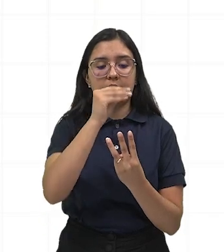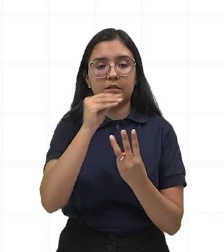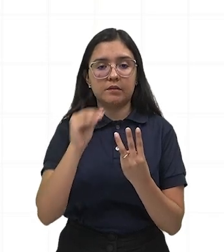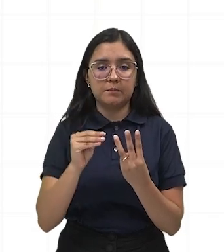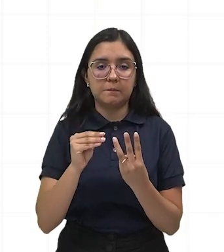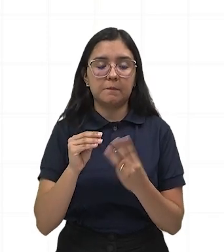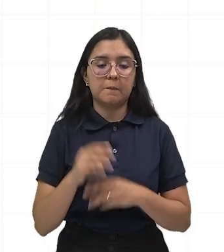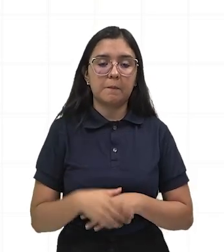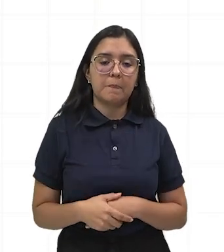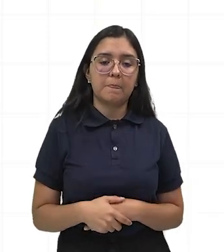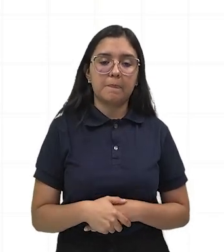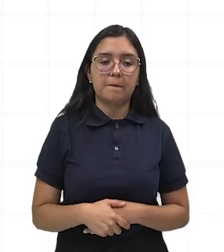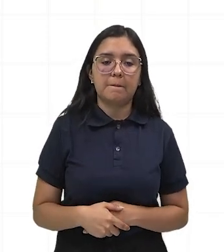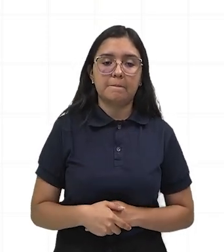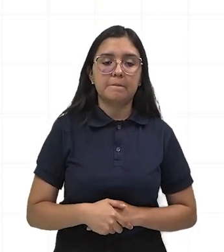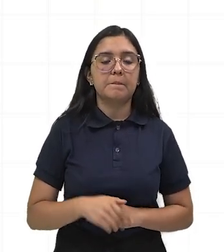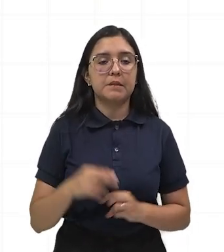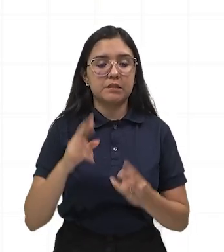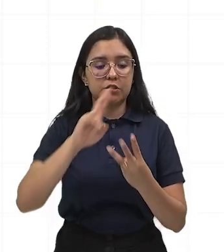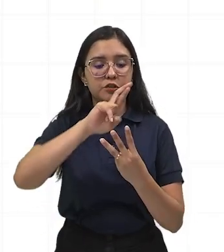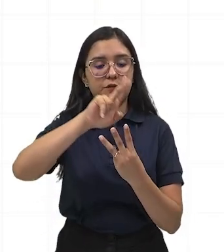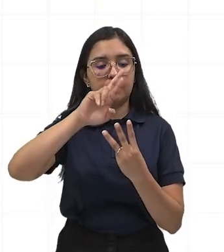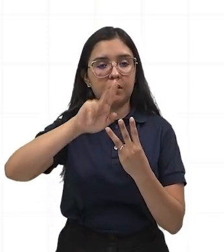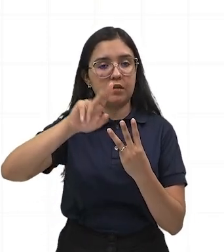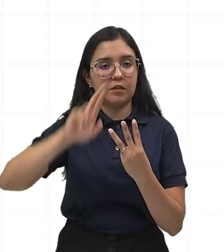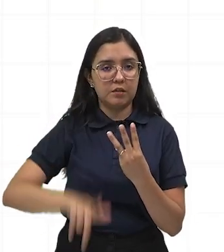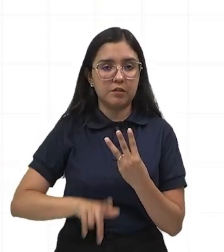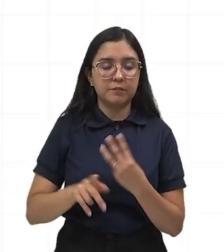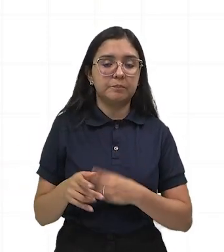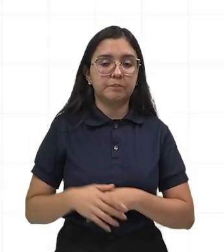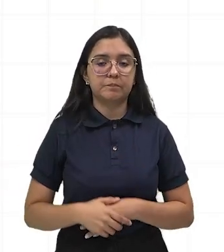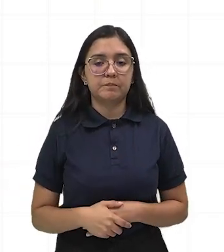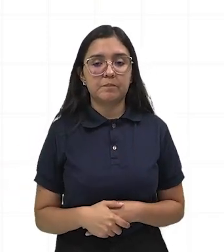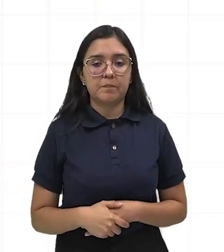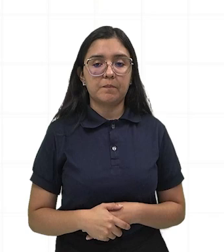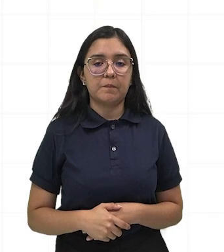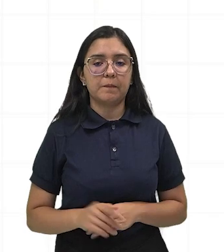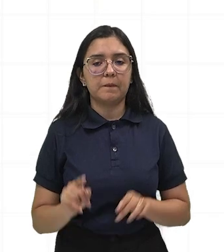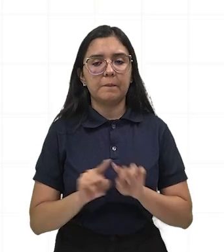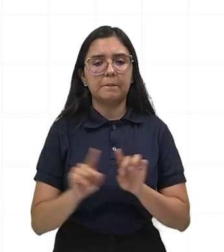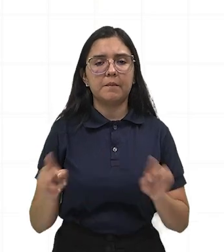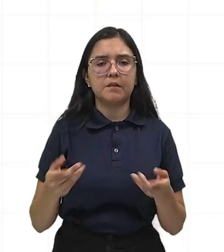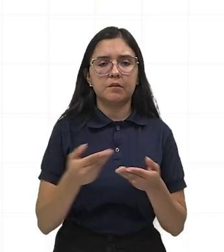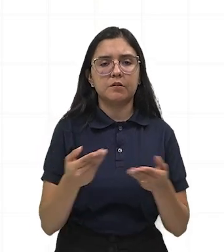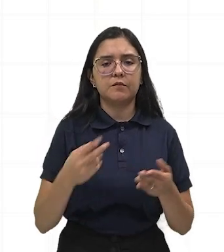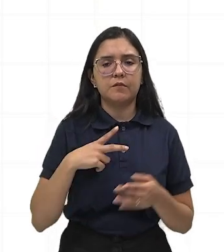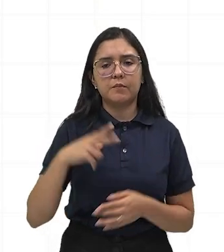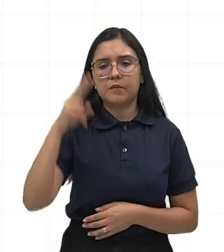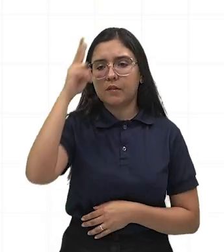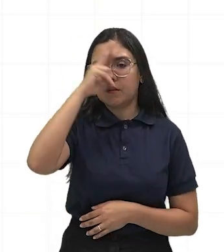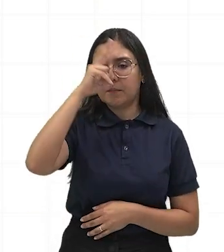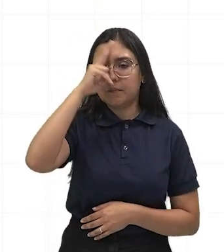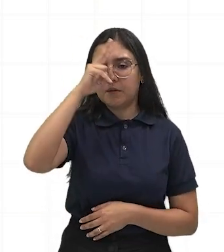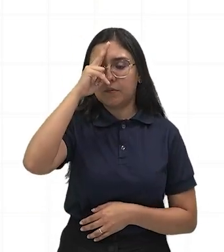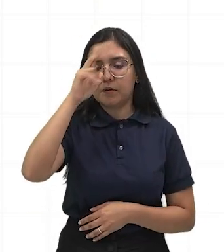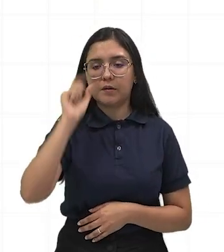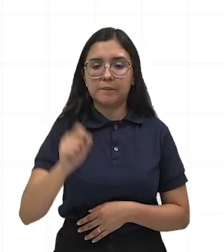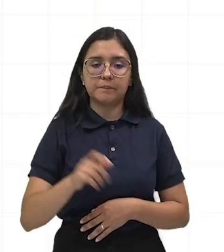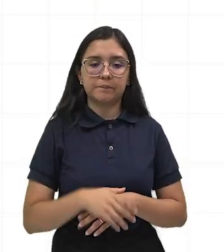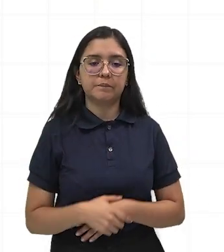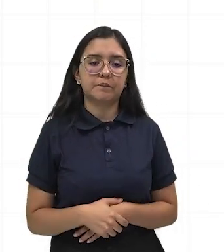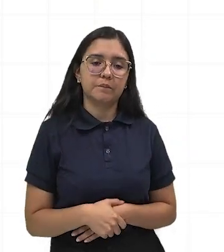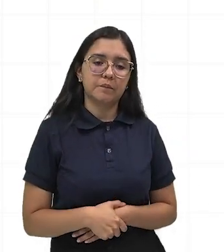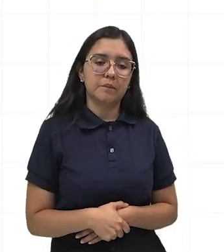ser sempre diferente. Mas vamos lembrar do nosso conjunto. Qual é o